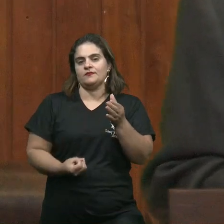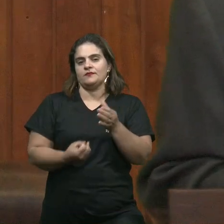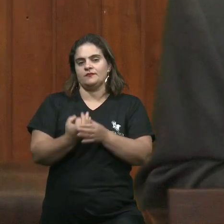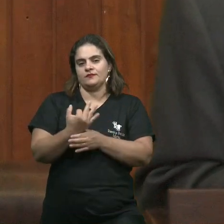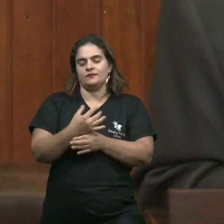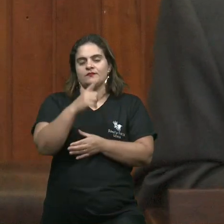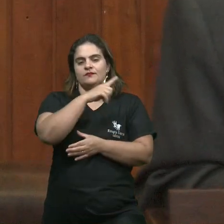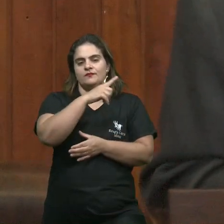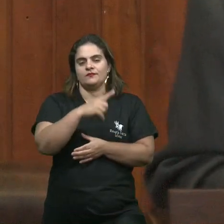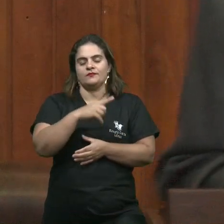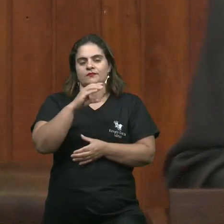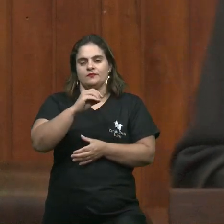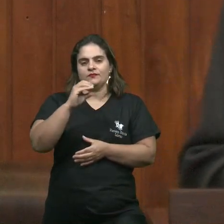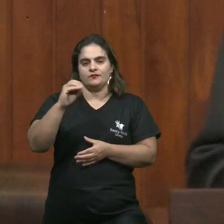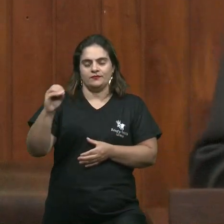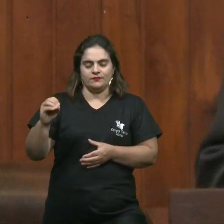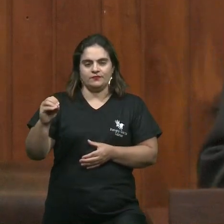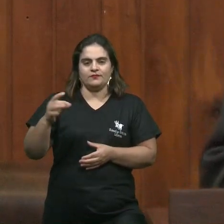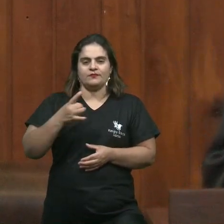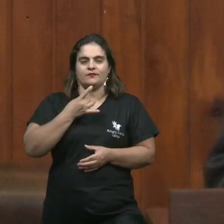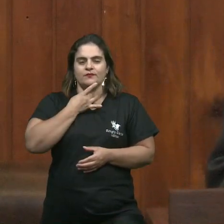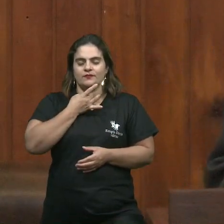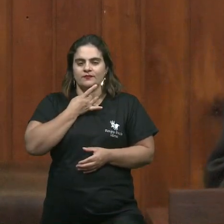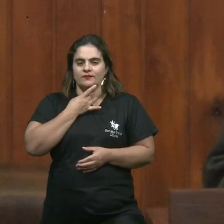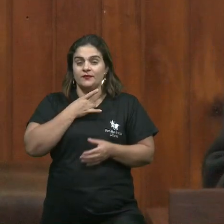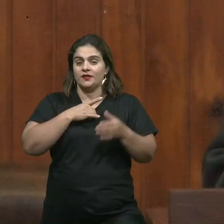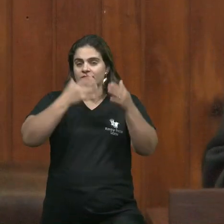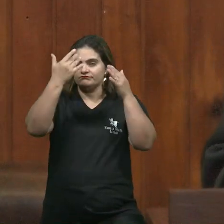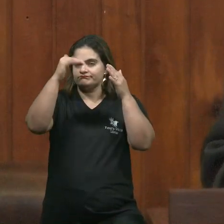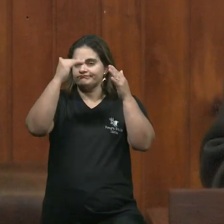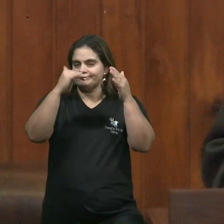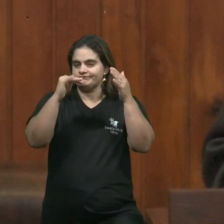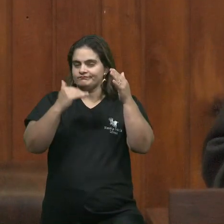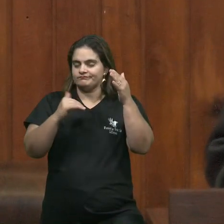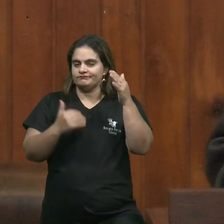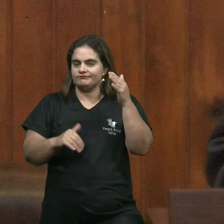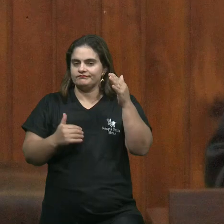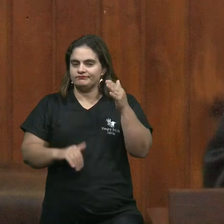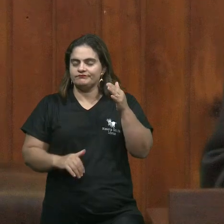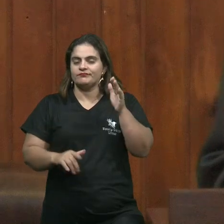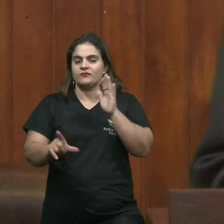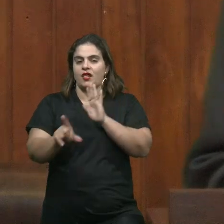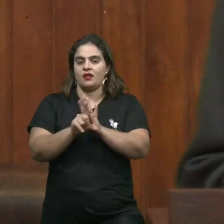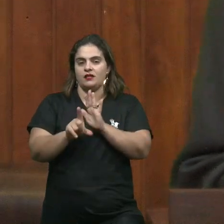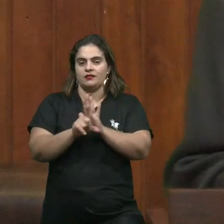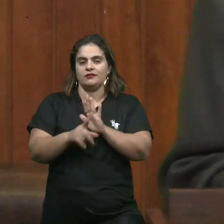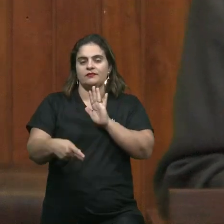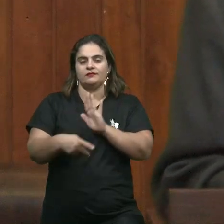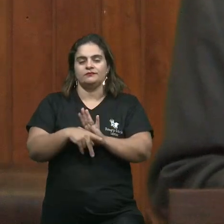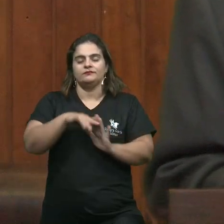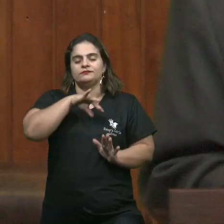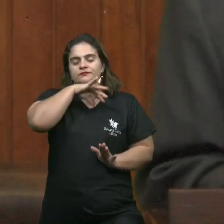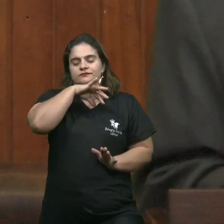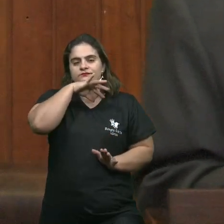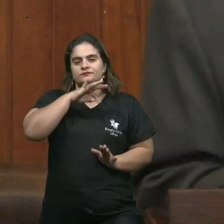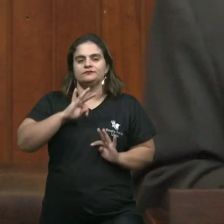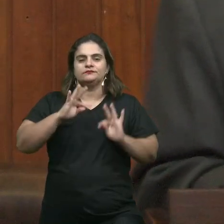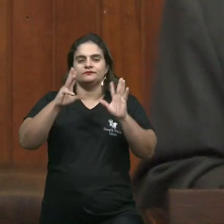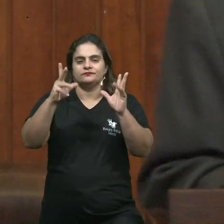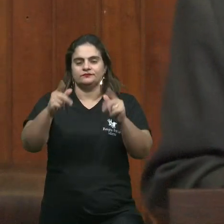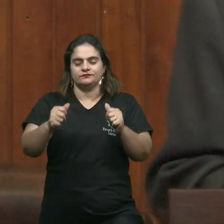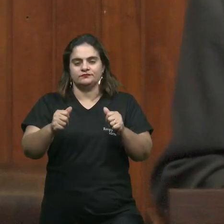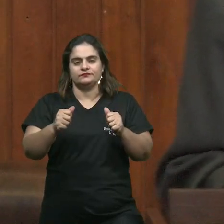Zool Sanitário de Marília, um grande passo que contou com o apoio de todos desta casa em